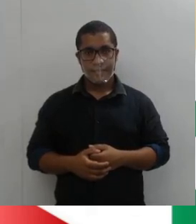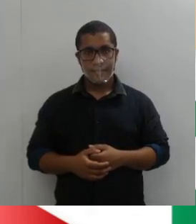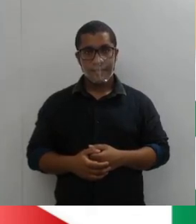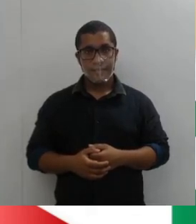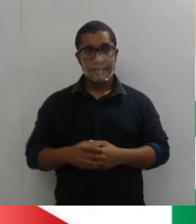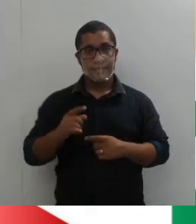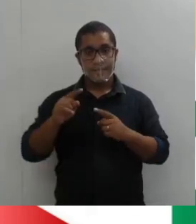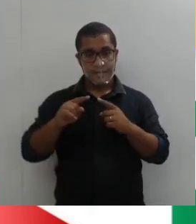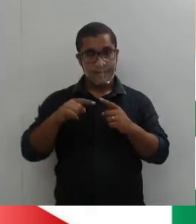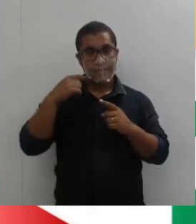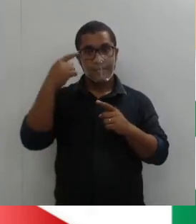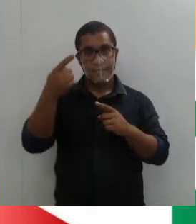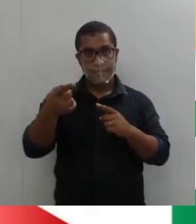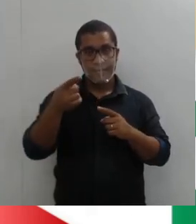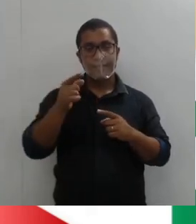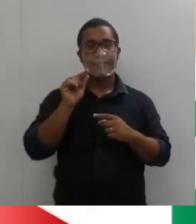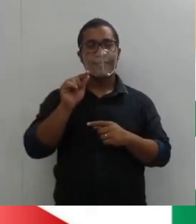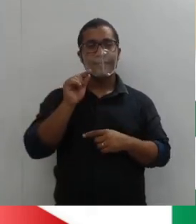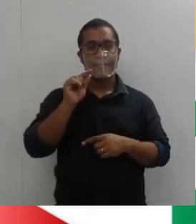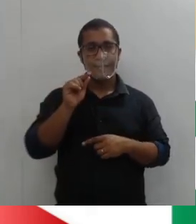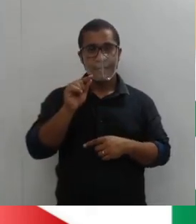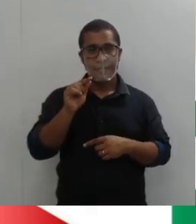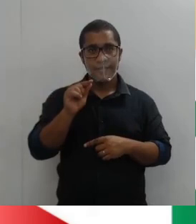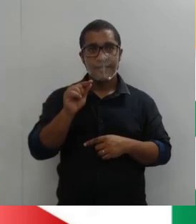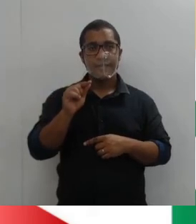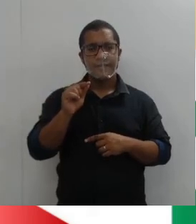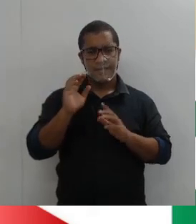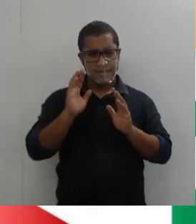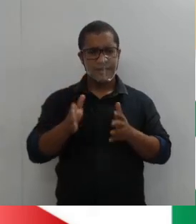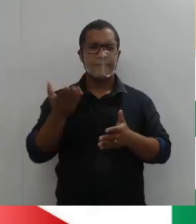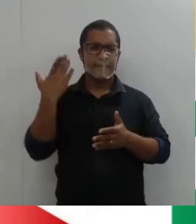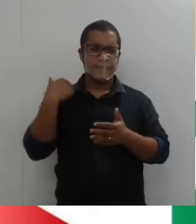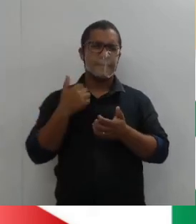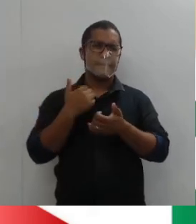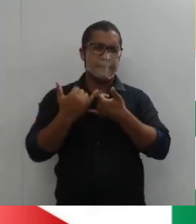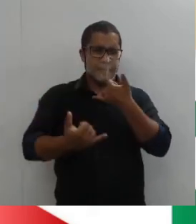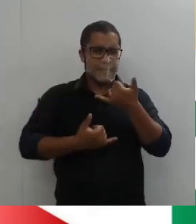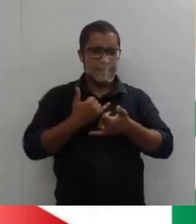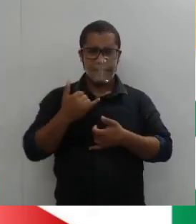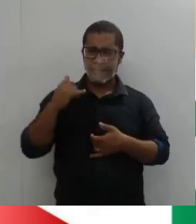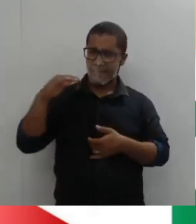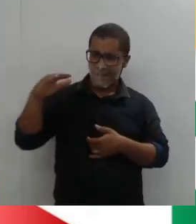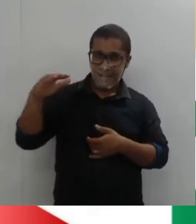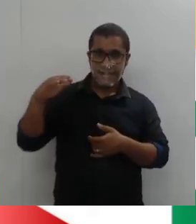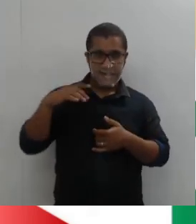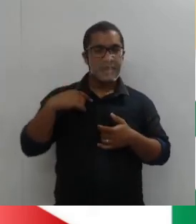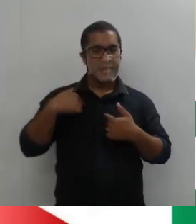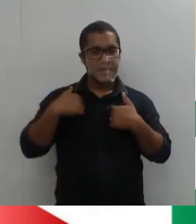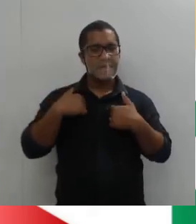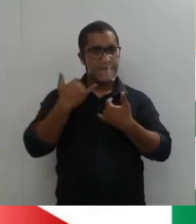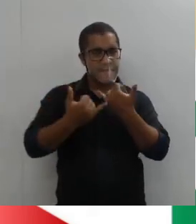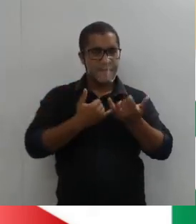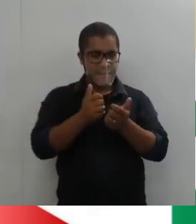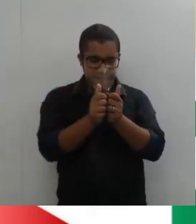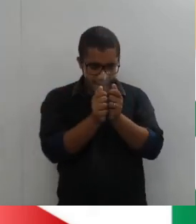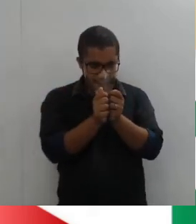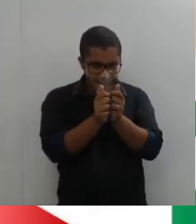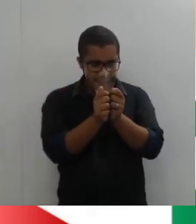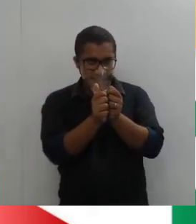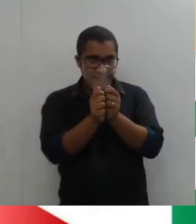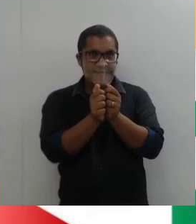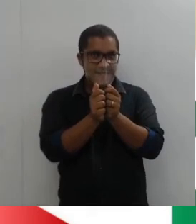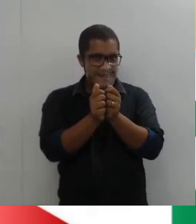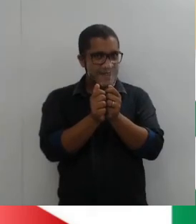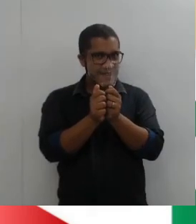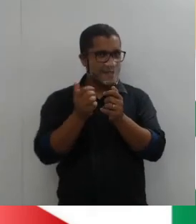Uma próxima imagem para vocês. Isso aí eu brinquei muito quando eu era pequena, tá? É um game portátil. E na minha época, eu vou